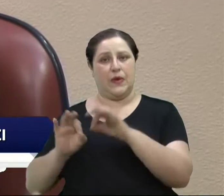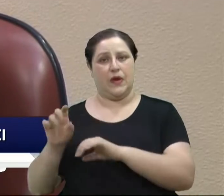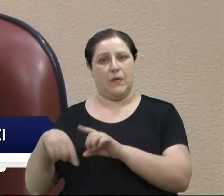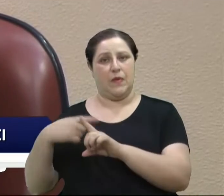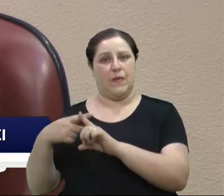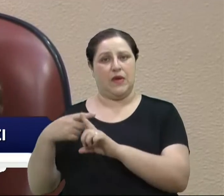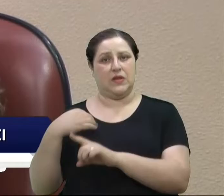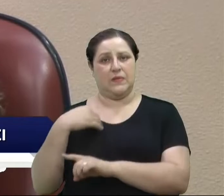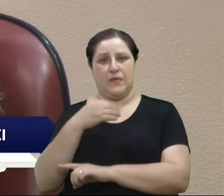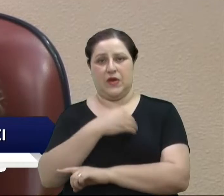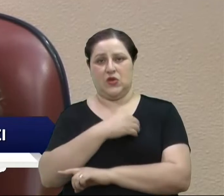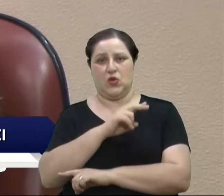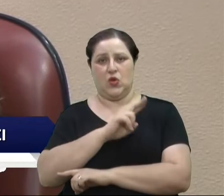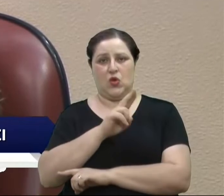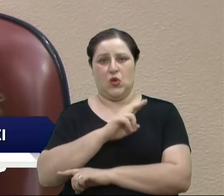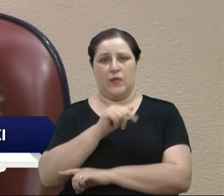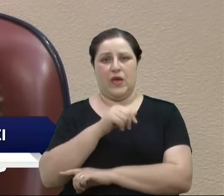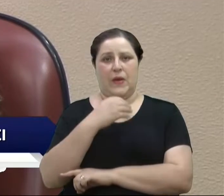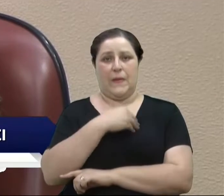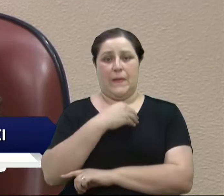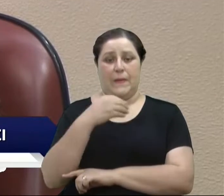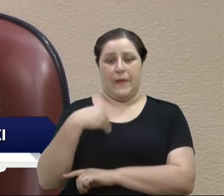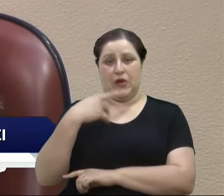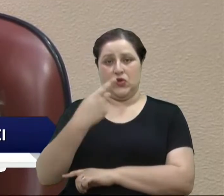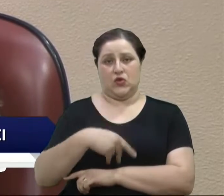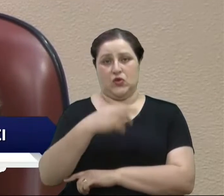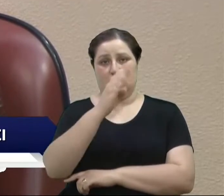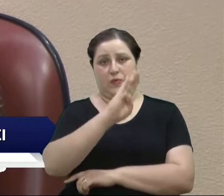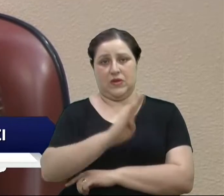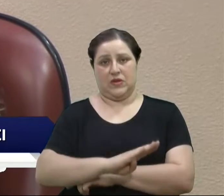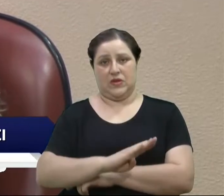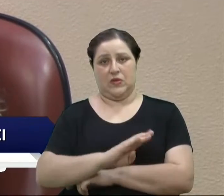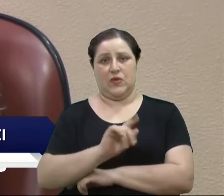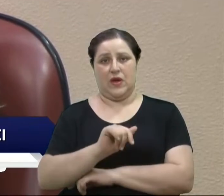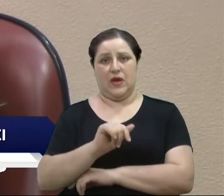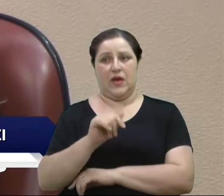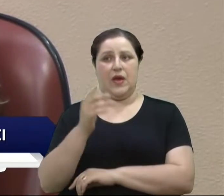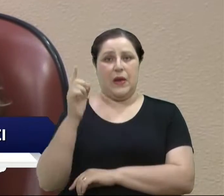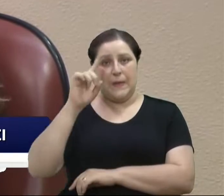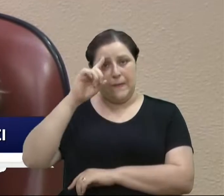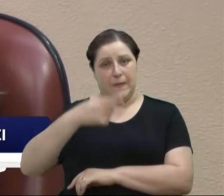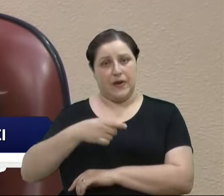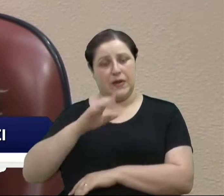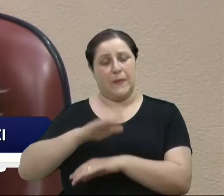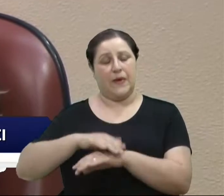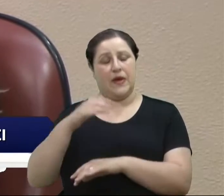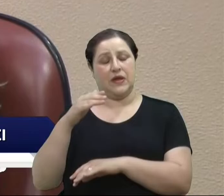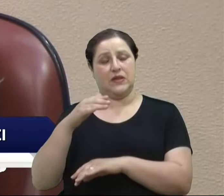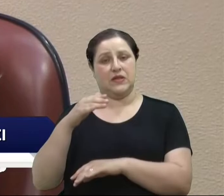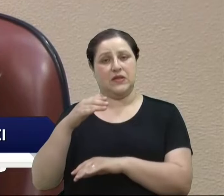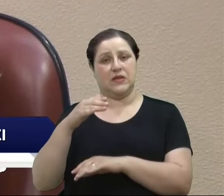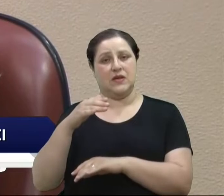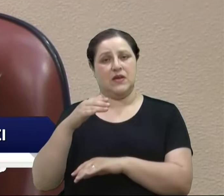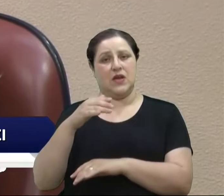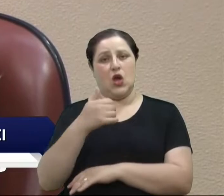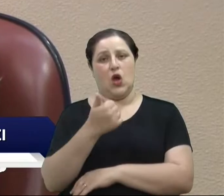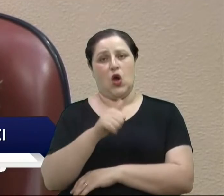Médicos, que agora chama Médicos do Brasil, nos enviarem mais, pelo menos, 11 profissionais de 40